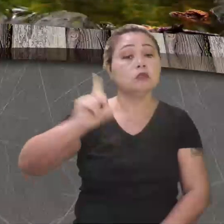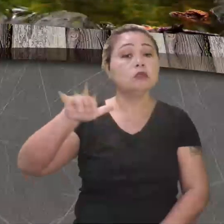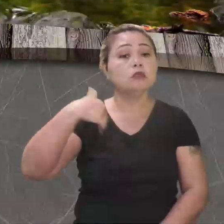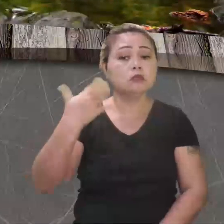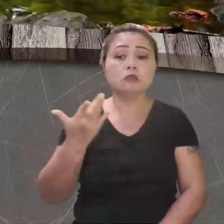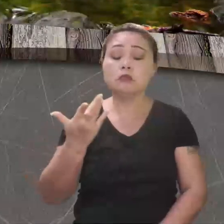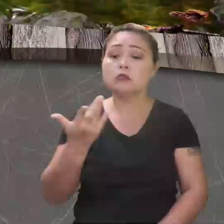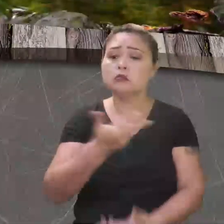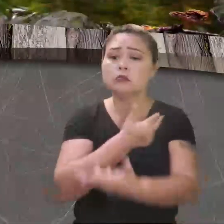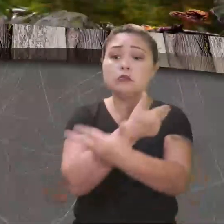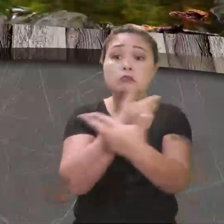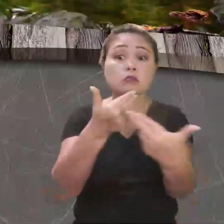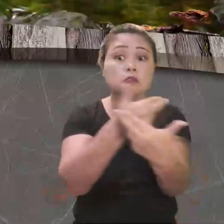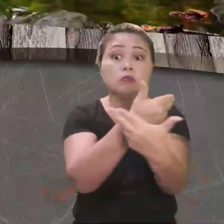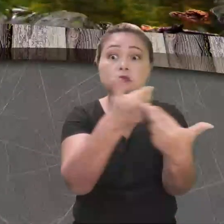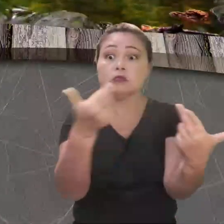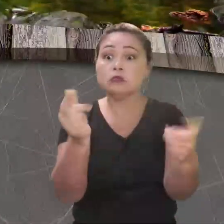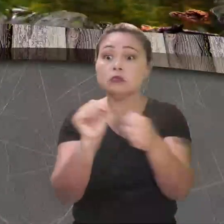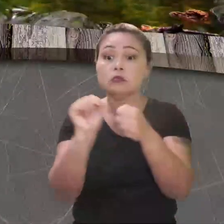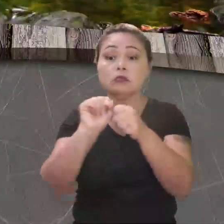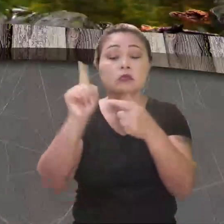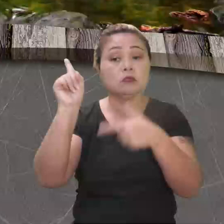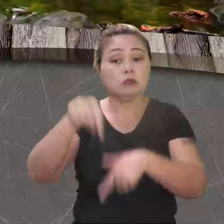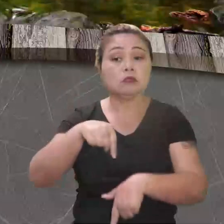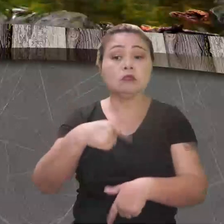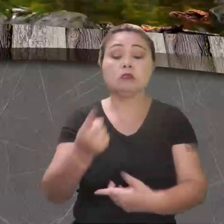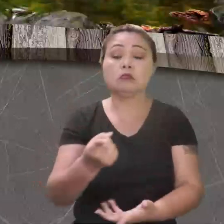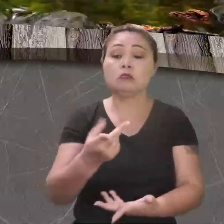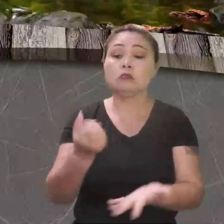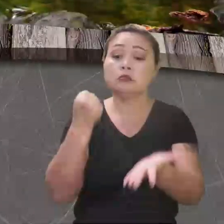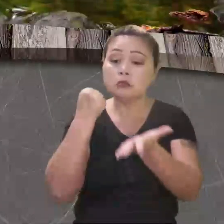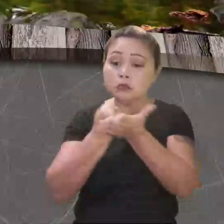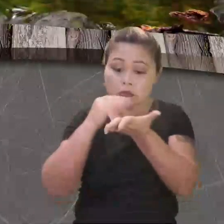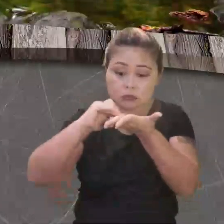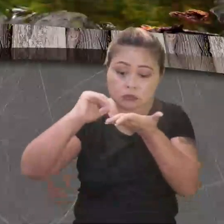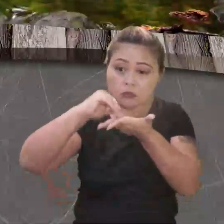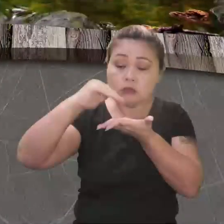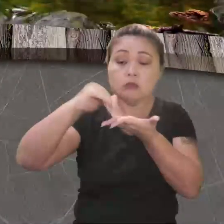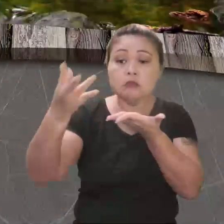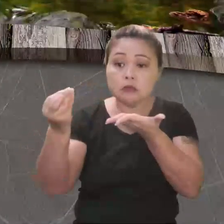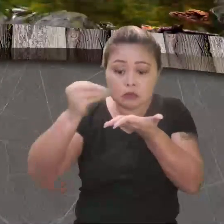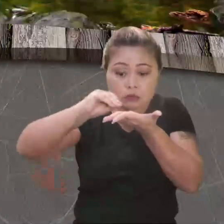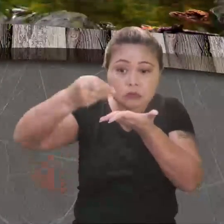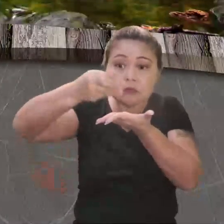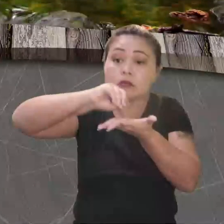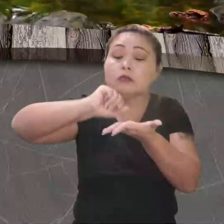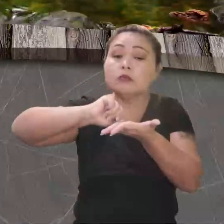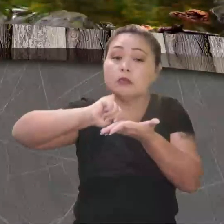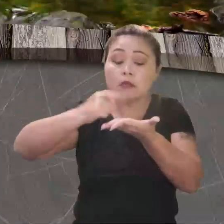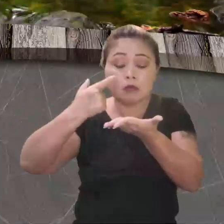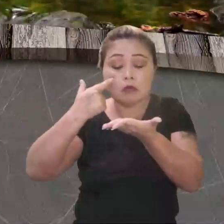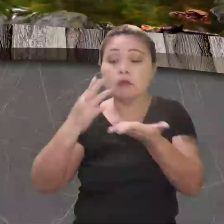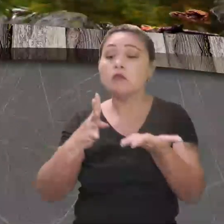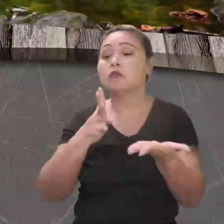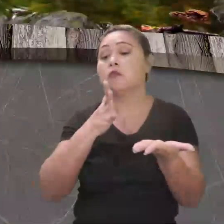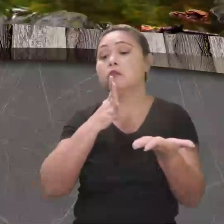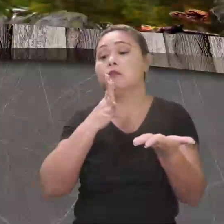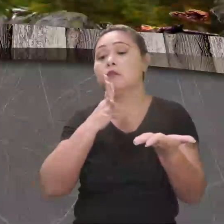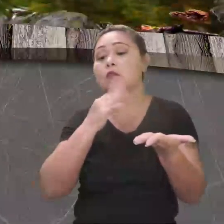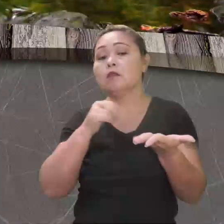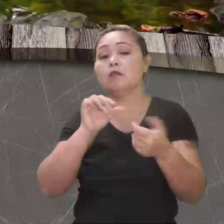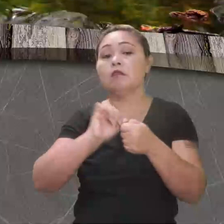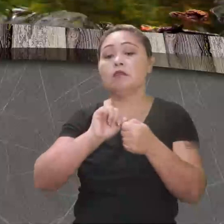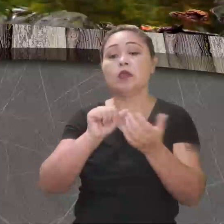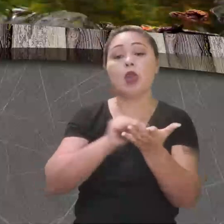rico esses registros, tá? E aí que a gente vai montando todo o quebra-cabeça e vai conhecendo quem eram